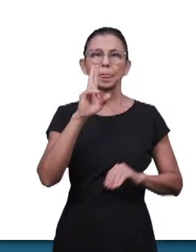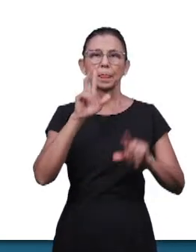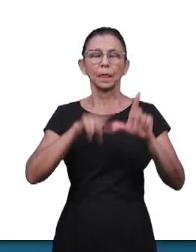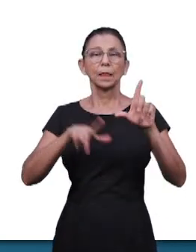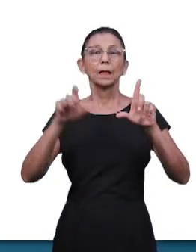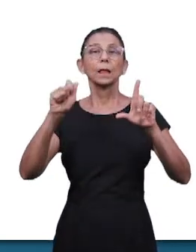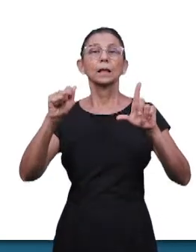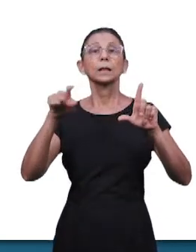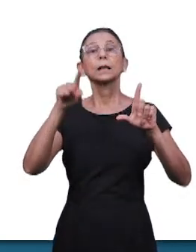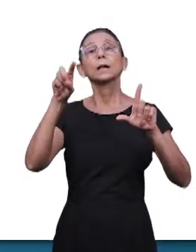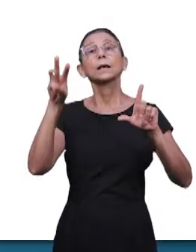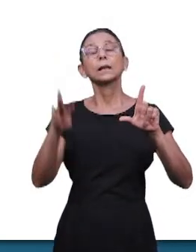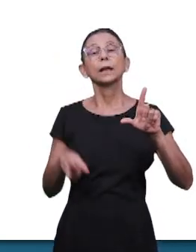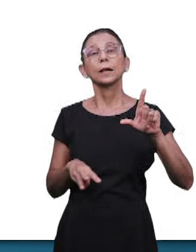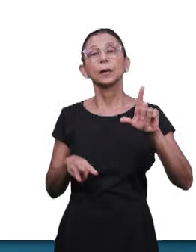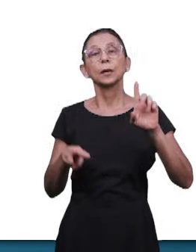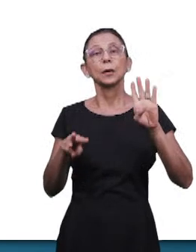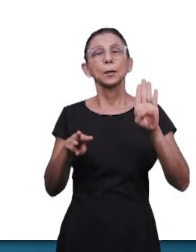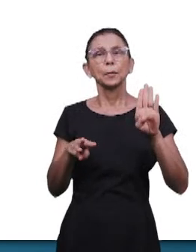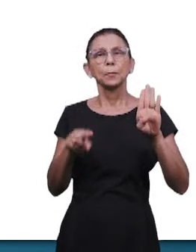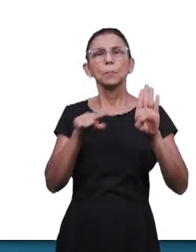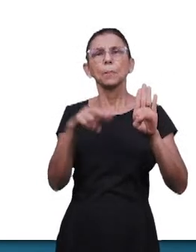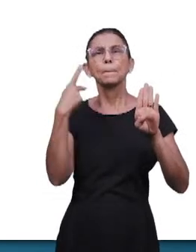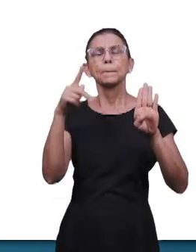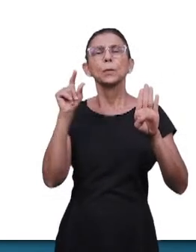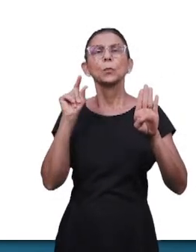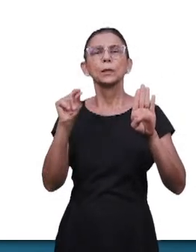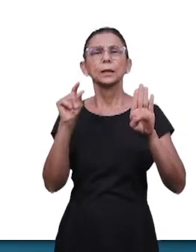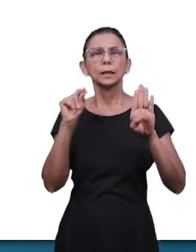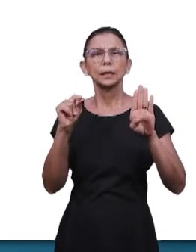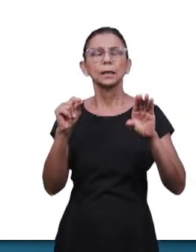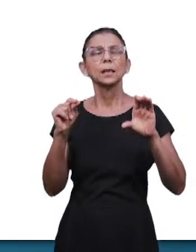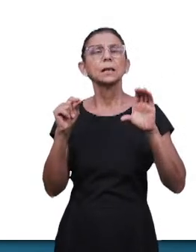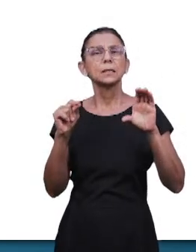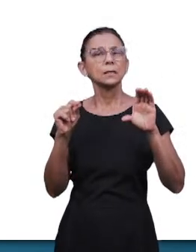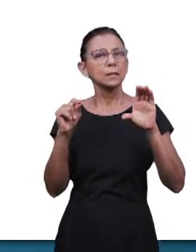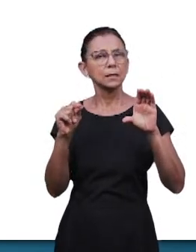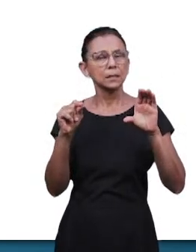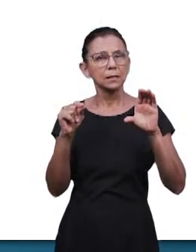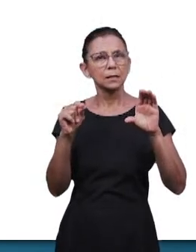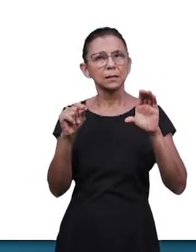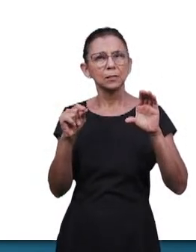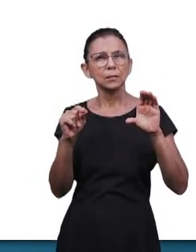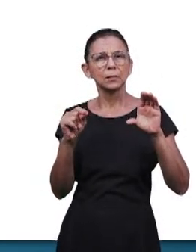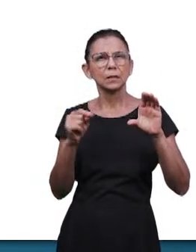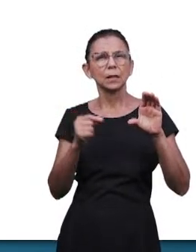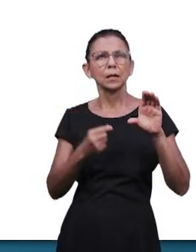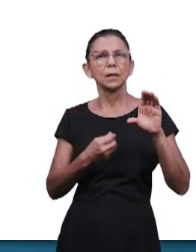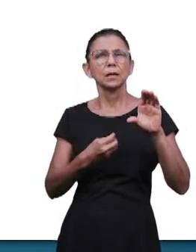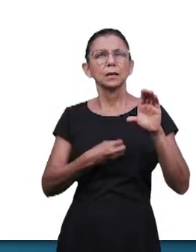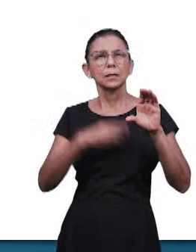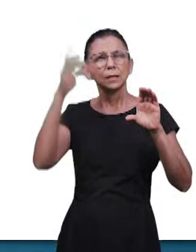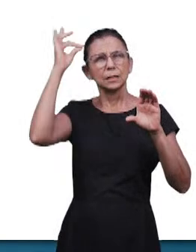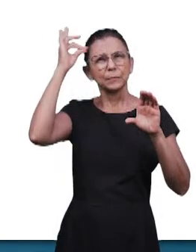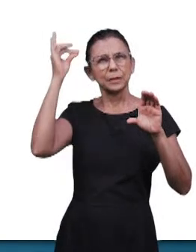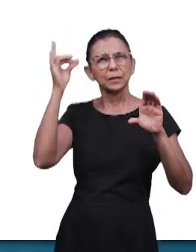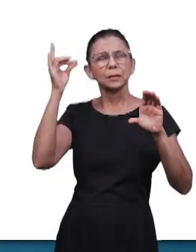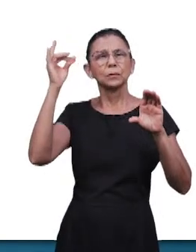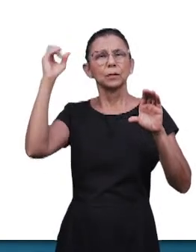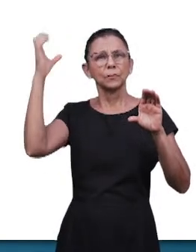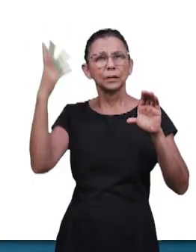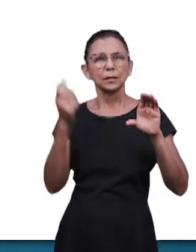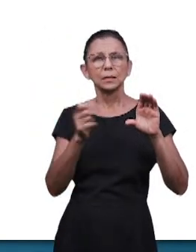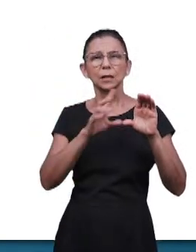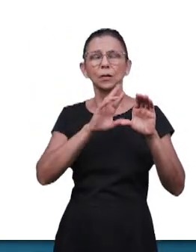A, quem são eles? Letra B, o que eles pregam? Letra C, estão no Espírito ou na